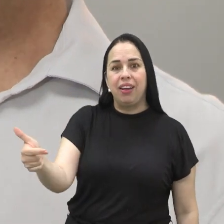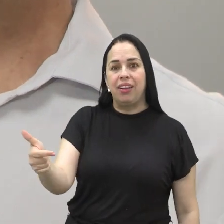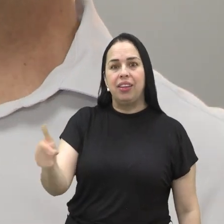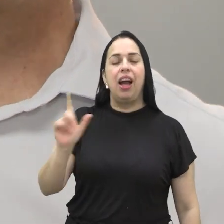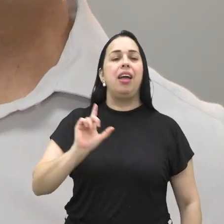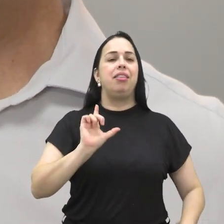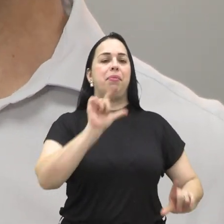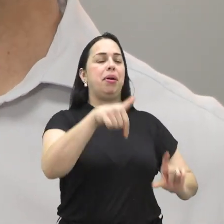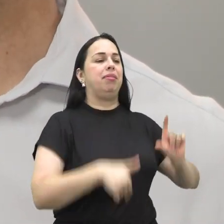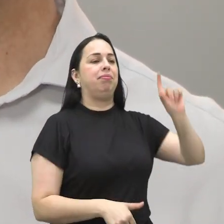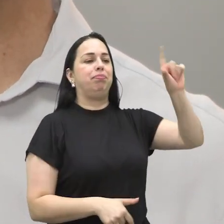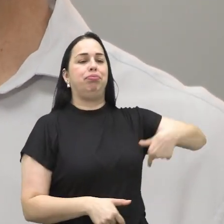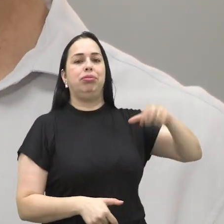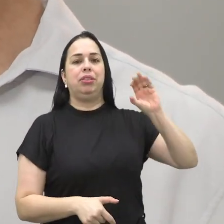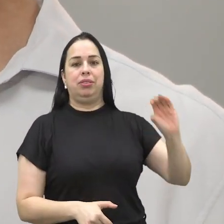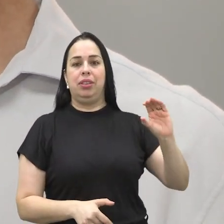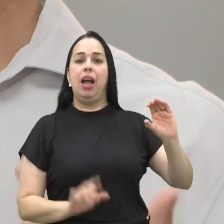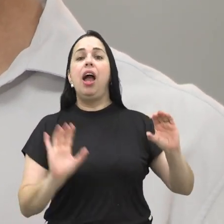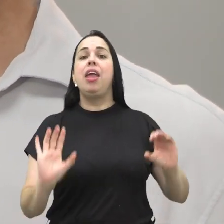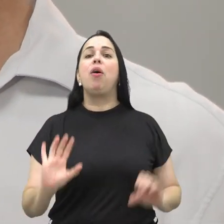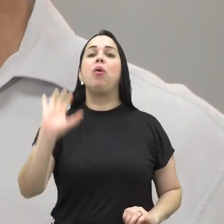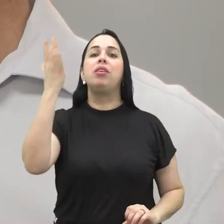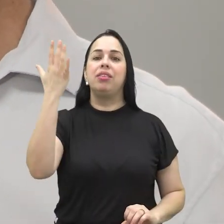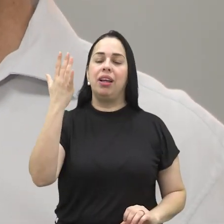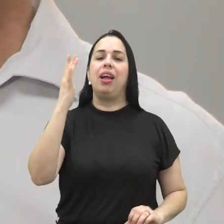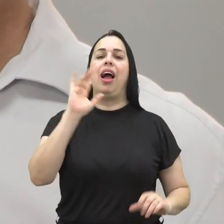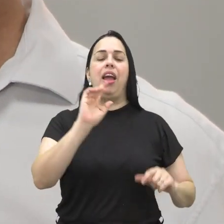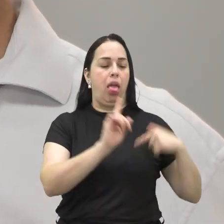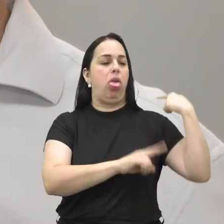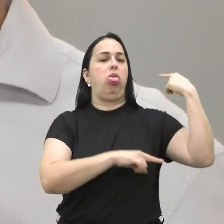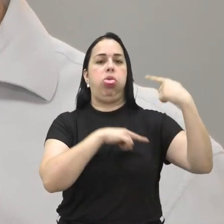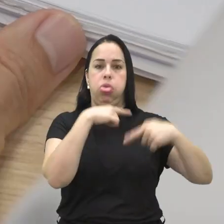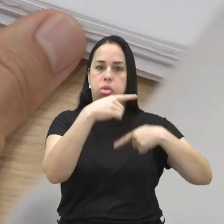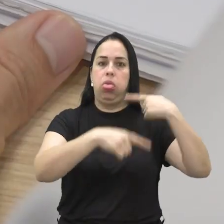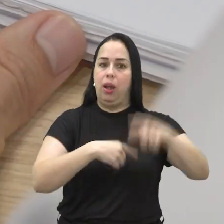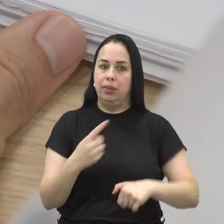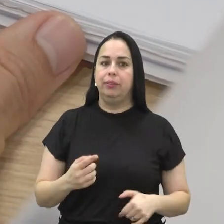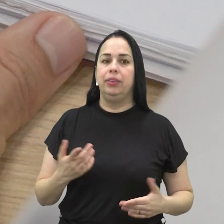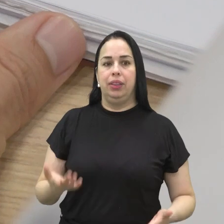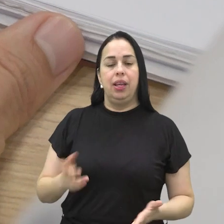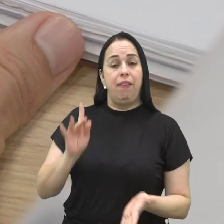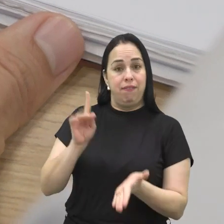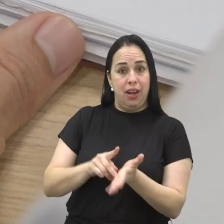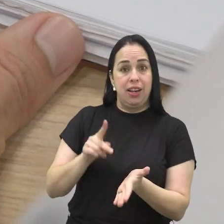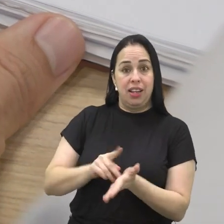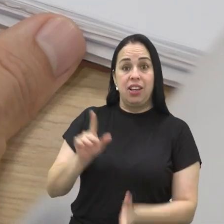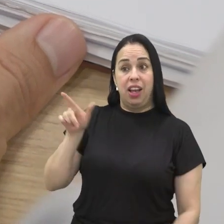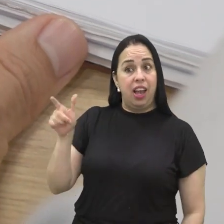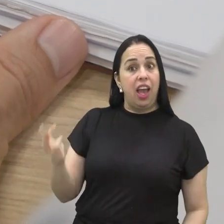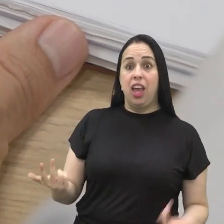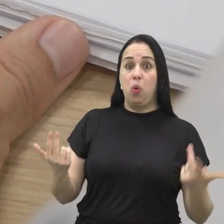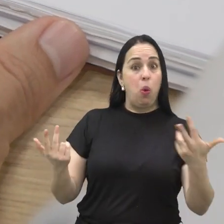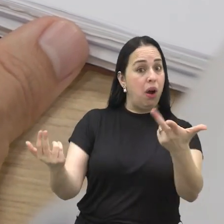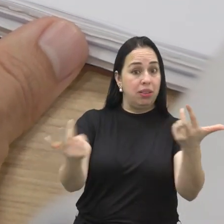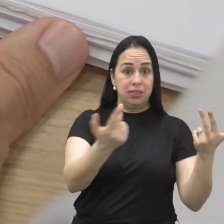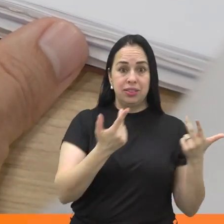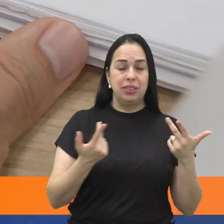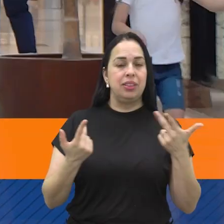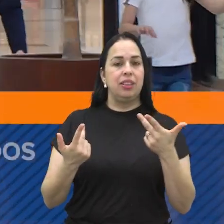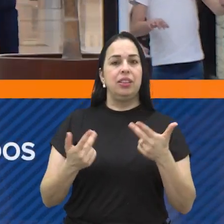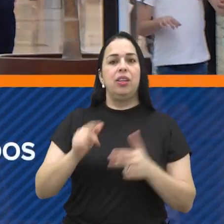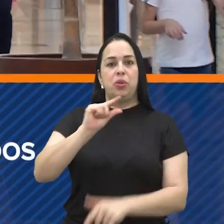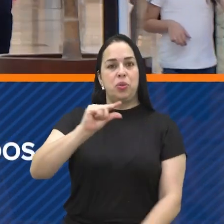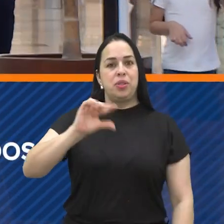você gastava no cartão de crédito, né? E aí o que acontecia? Bola de neve. E a realidade do Gilson é a de muitas